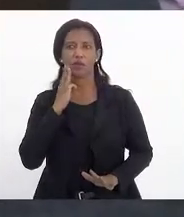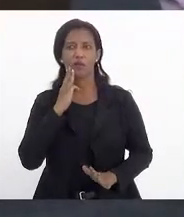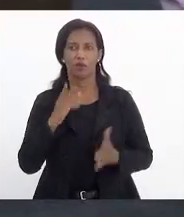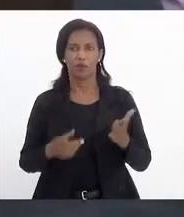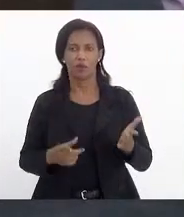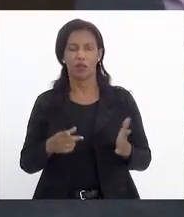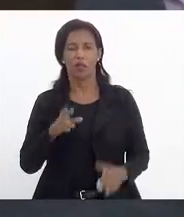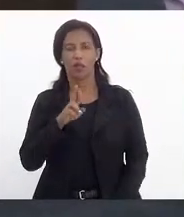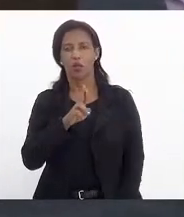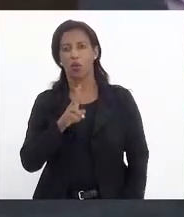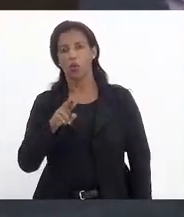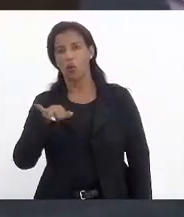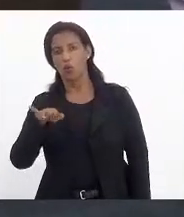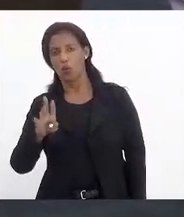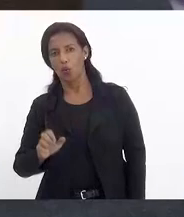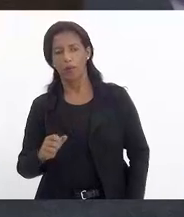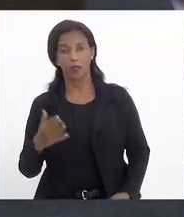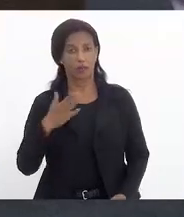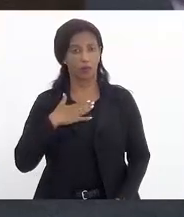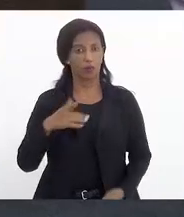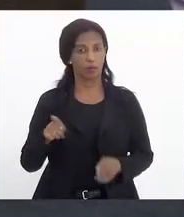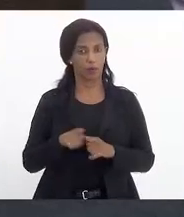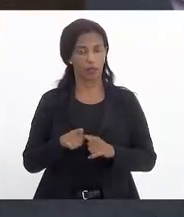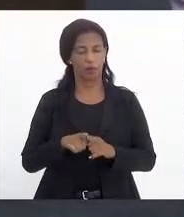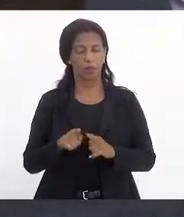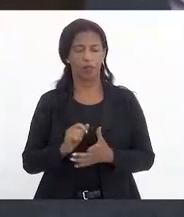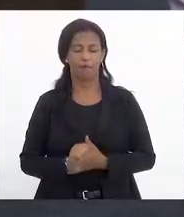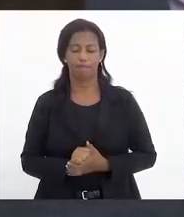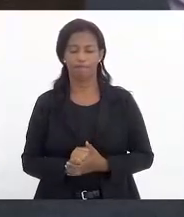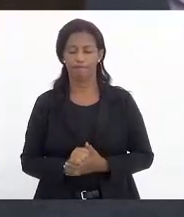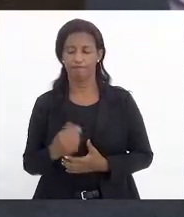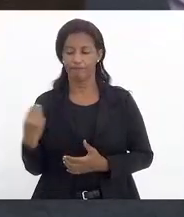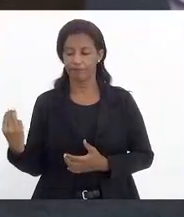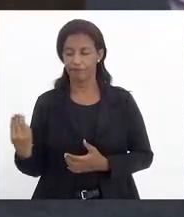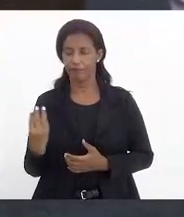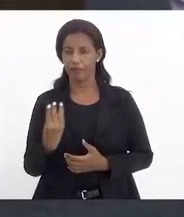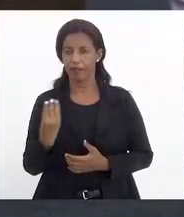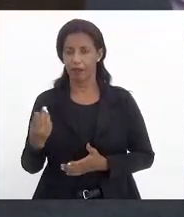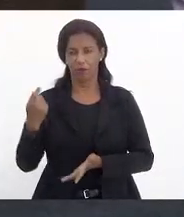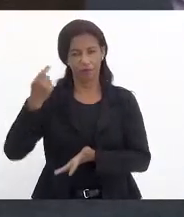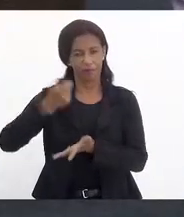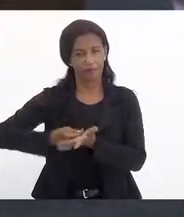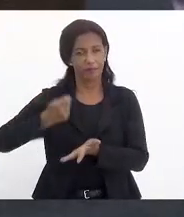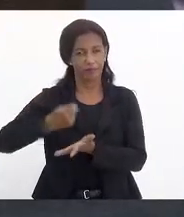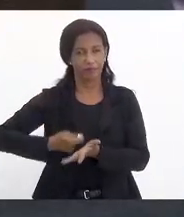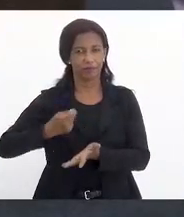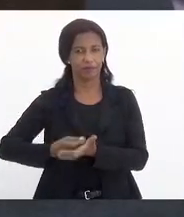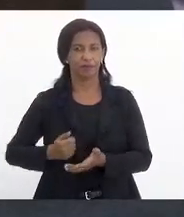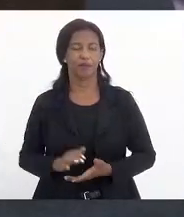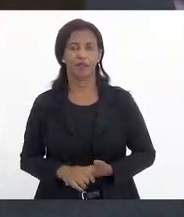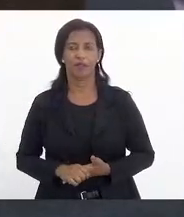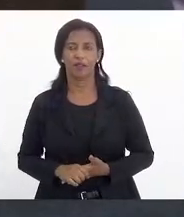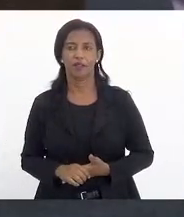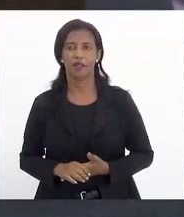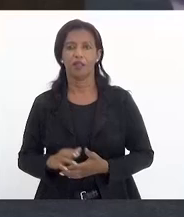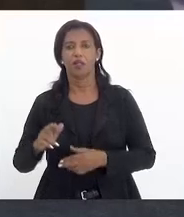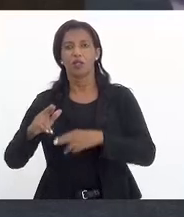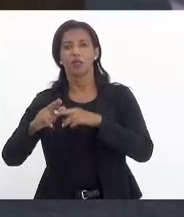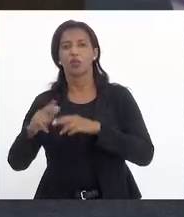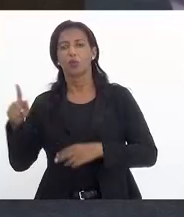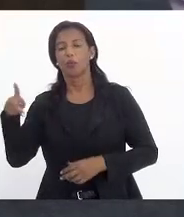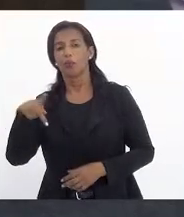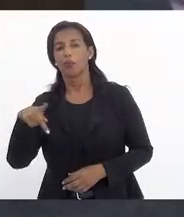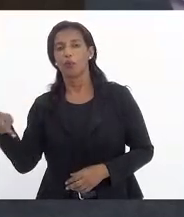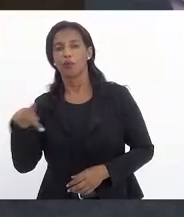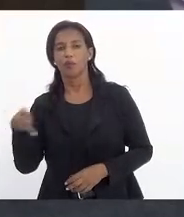deputado Rubens Bontempo e por mim, ela foi fruto de uma demanda muito insistente por parte de professores e